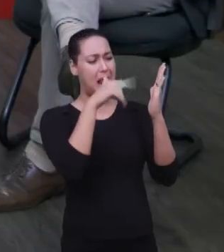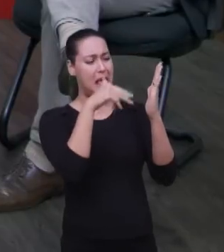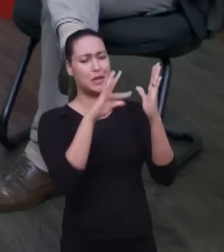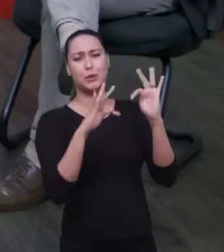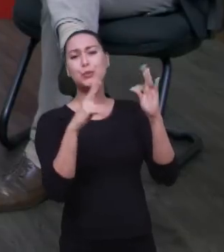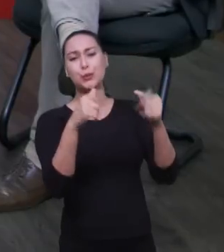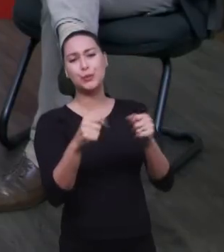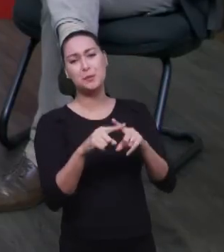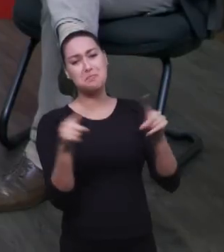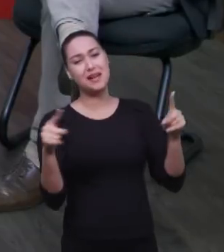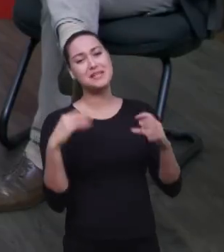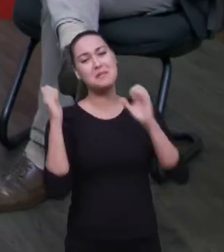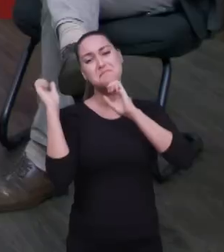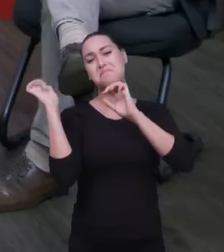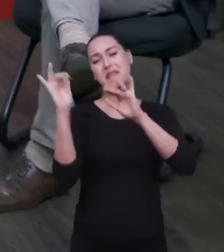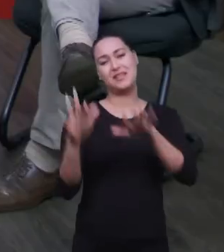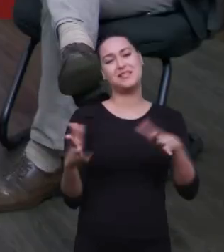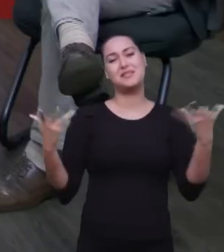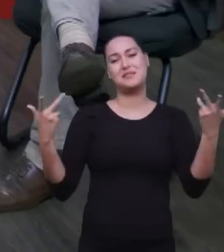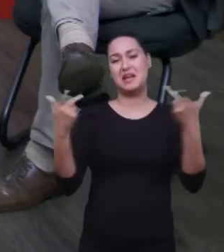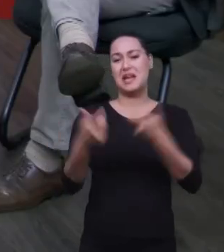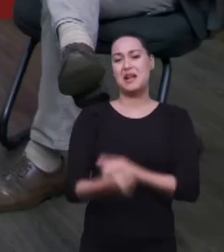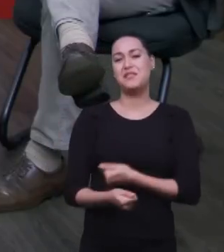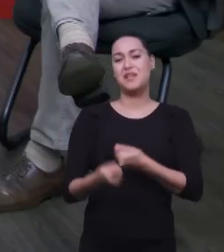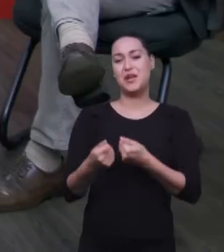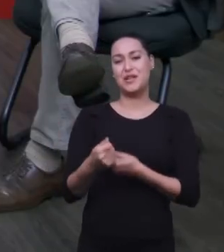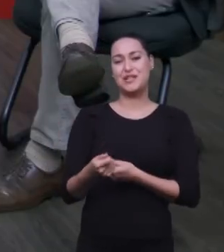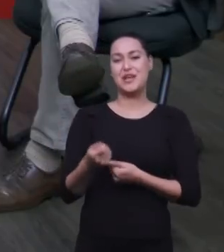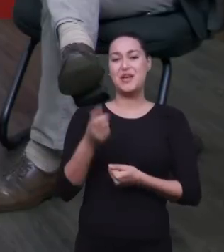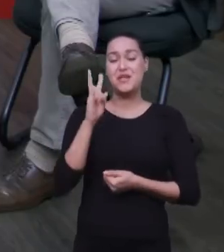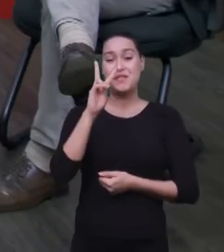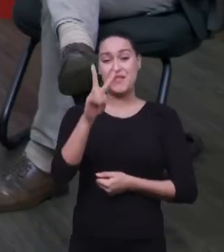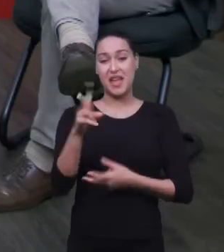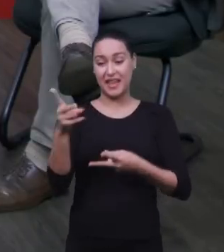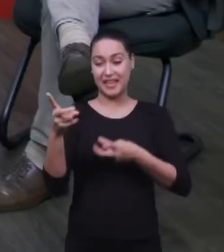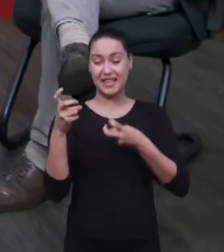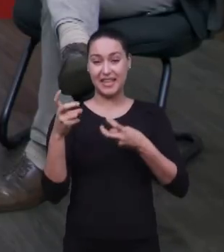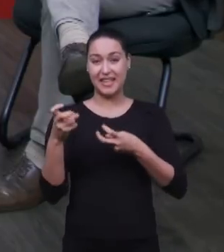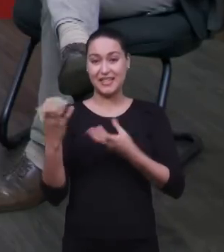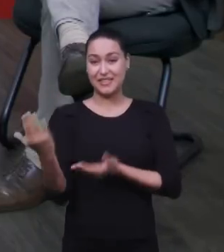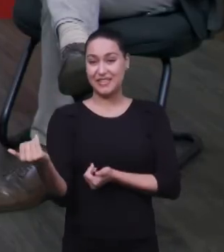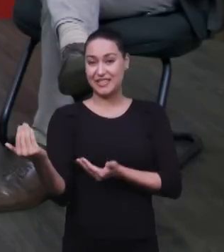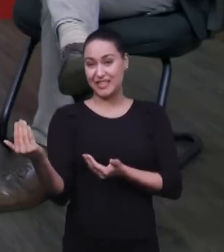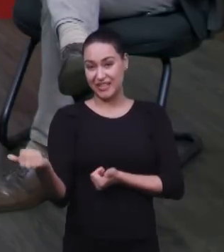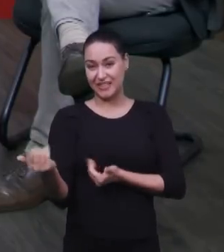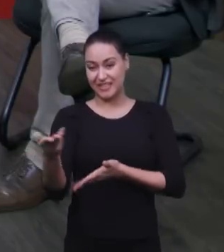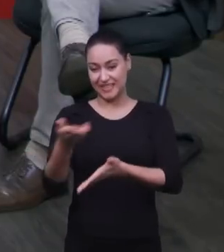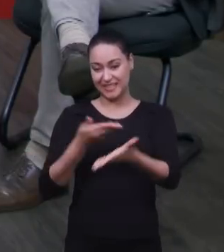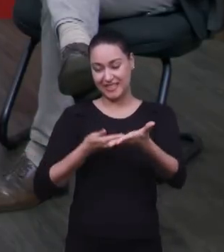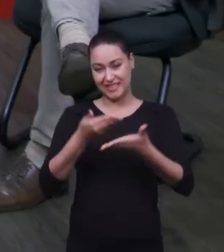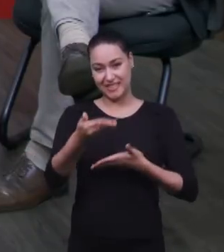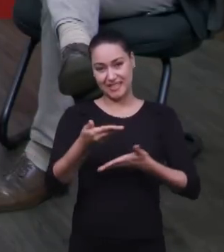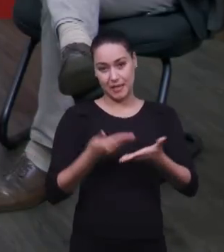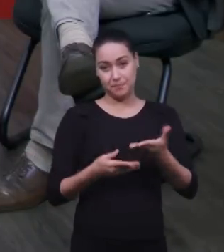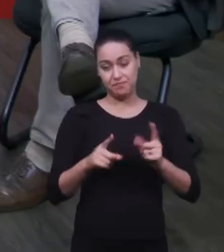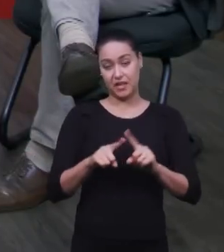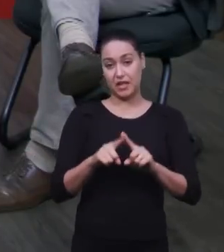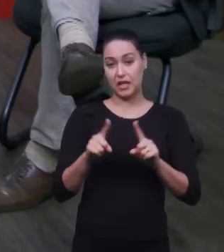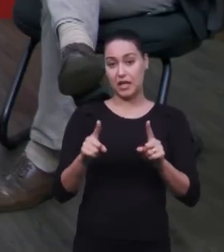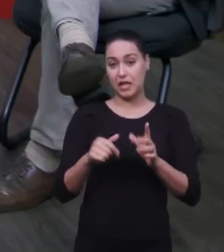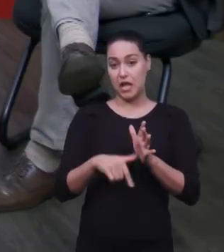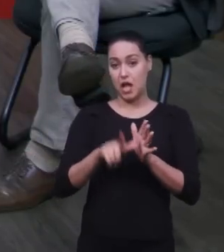aqui, mas para nós foi uma bênção ver a vontade do jovem interagir. E para a